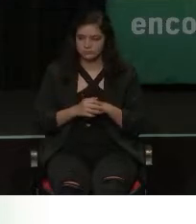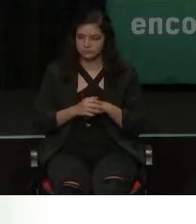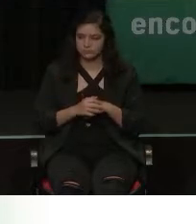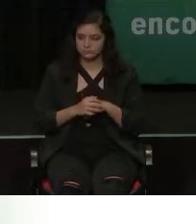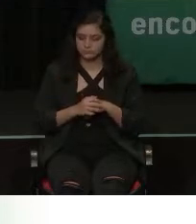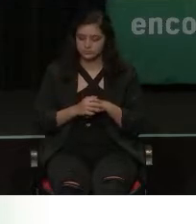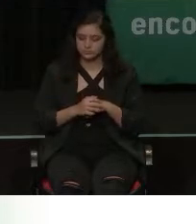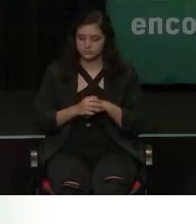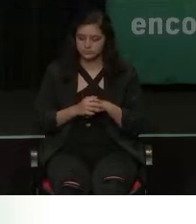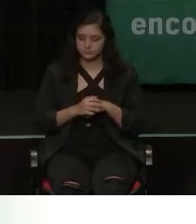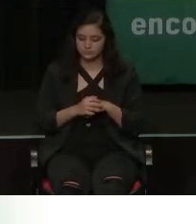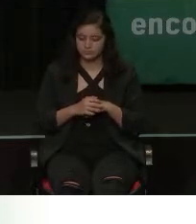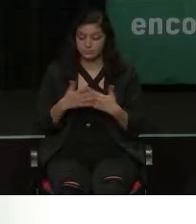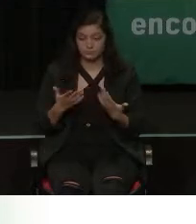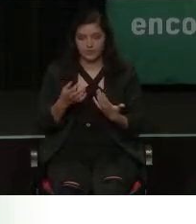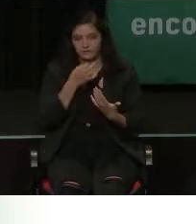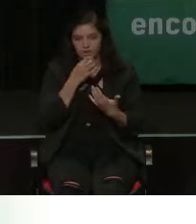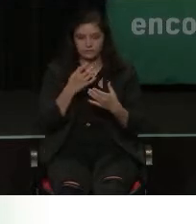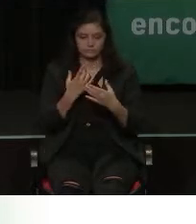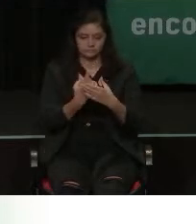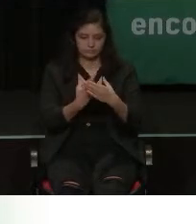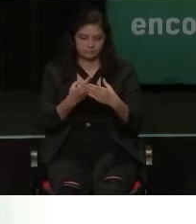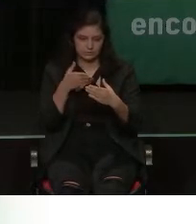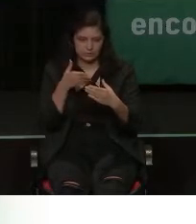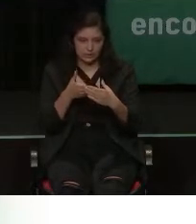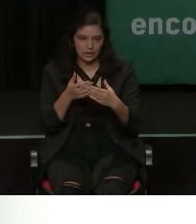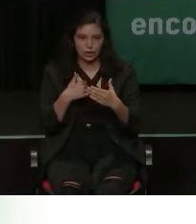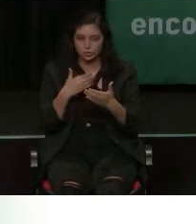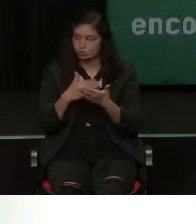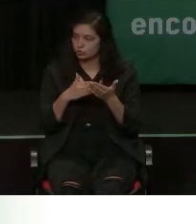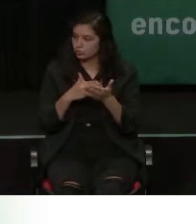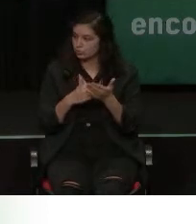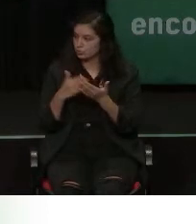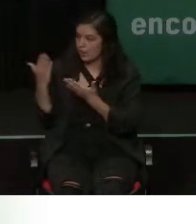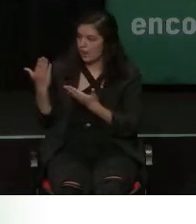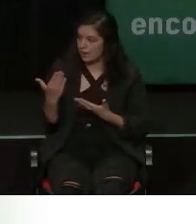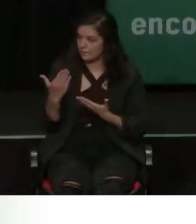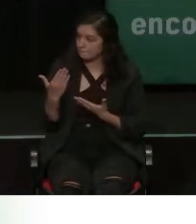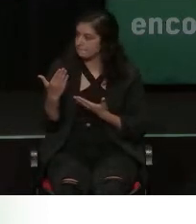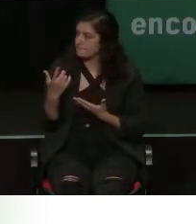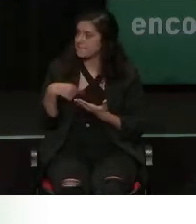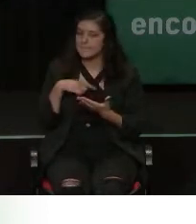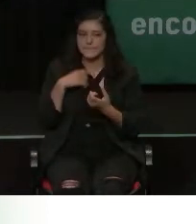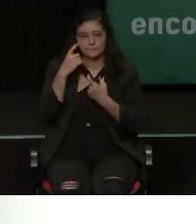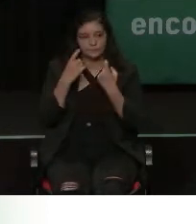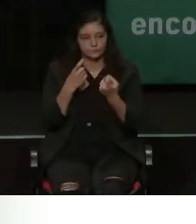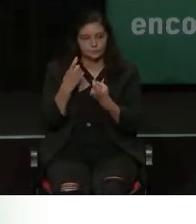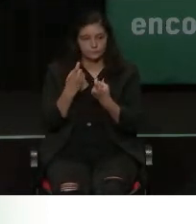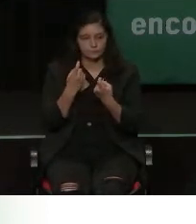Precisamente falando em confinamento, eu trago-vos hoje um estudo que nós tentamos procurar